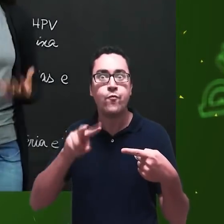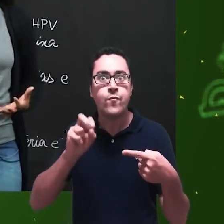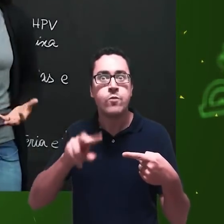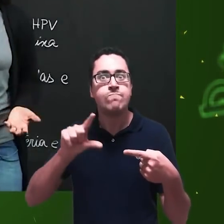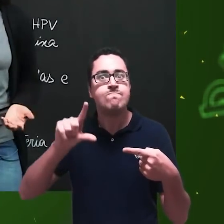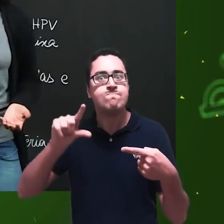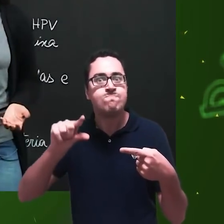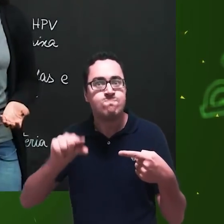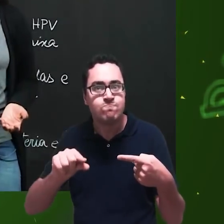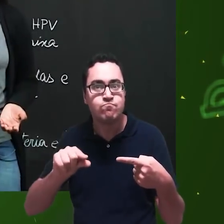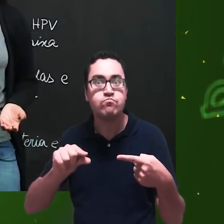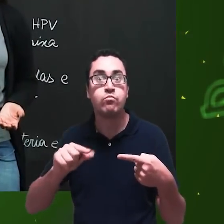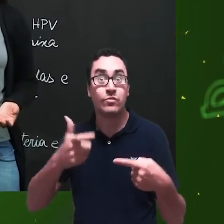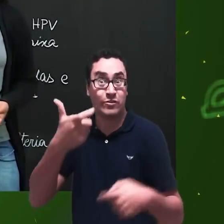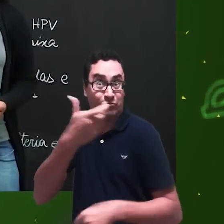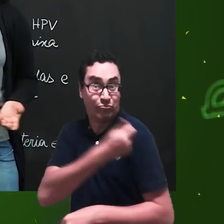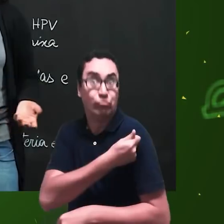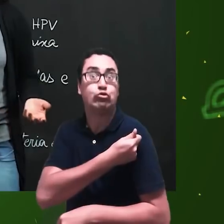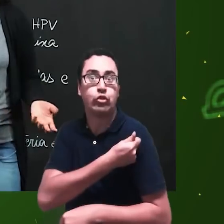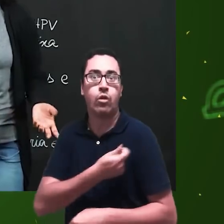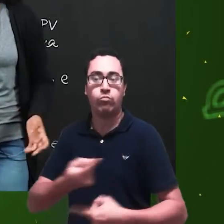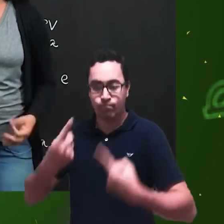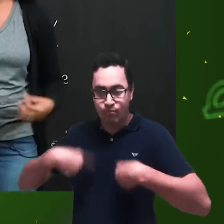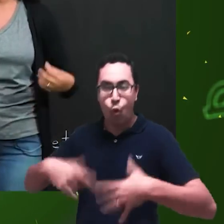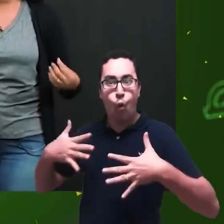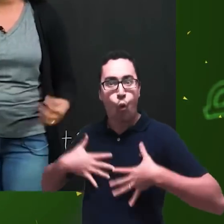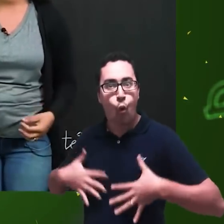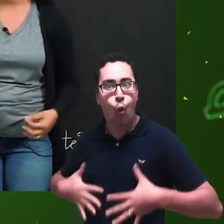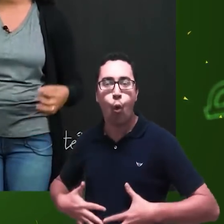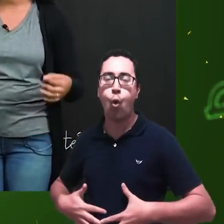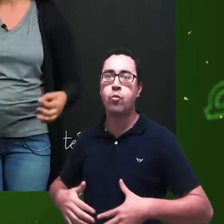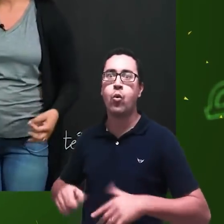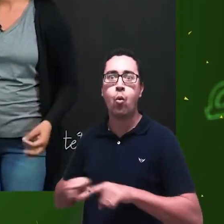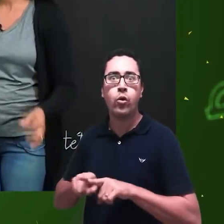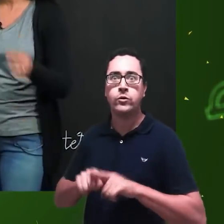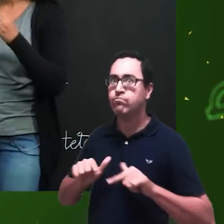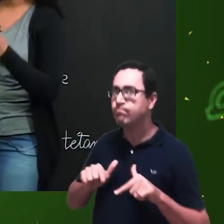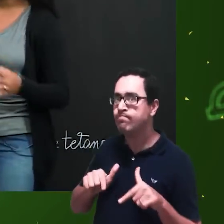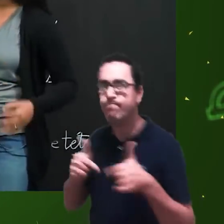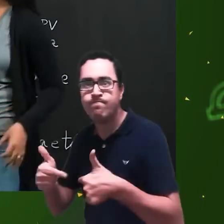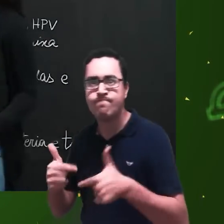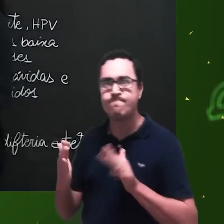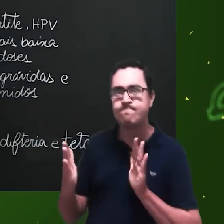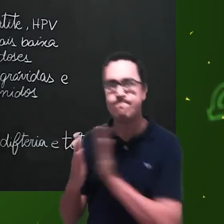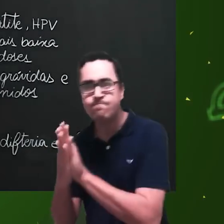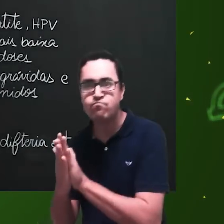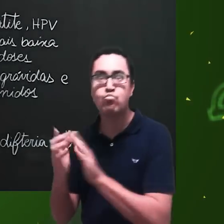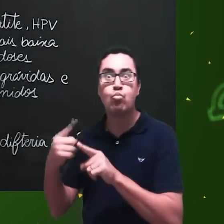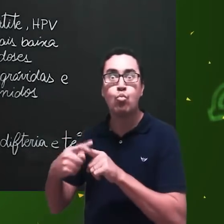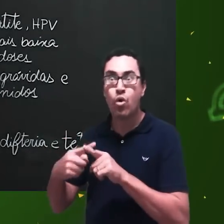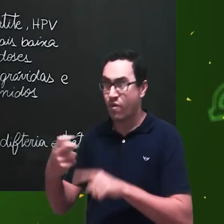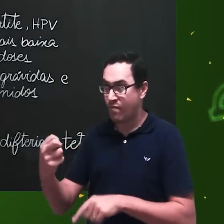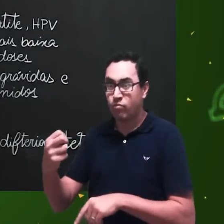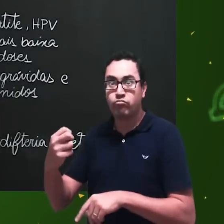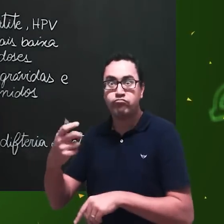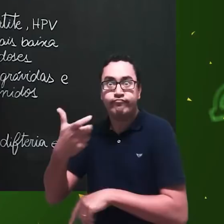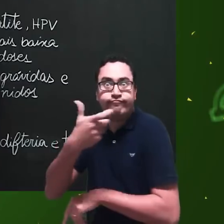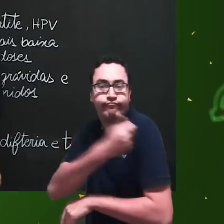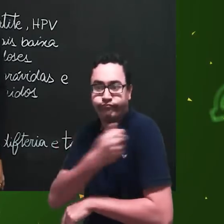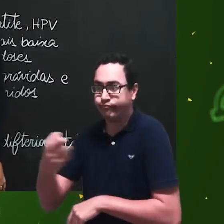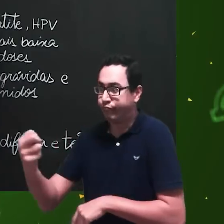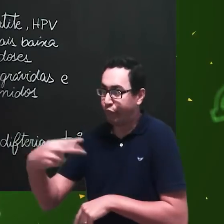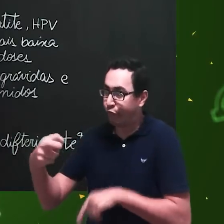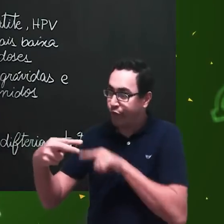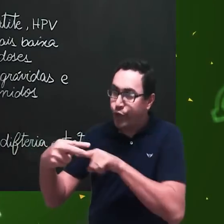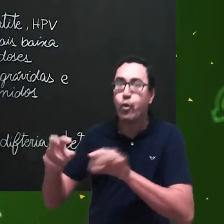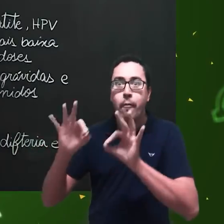corpo, ela é bem intensa em relação a isso. Afinal, para ele, realmente, ele está encarando o vilão. Ele está encarando o vírus da caxumba.